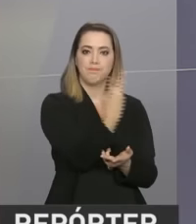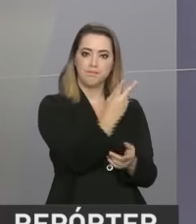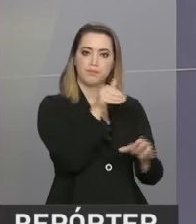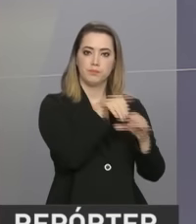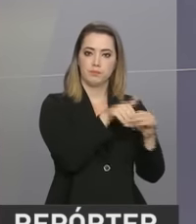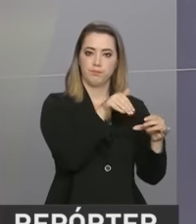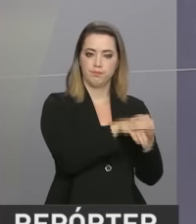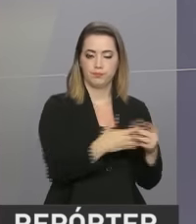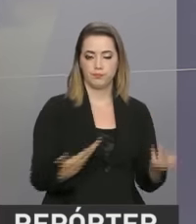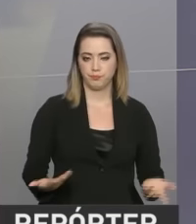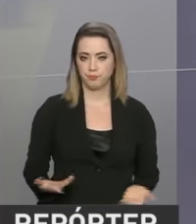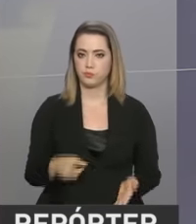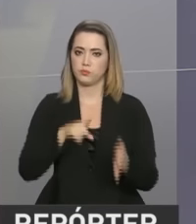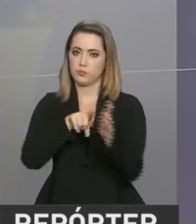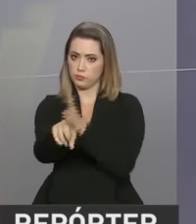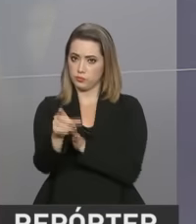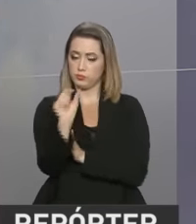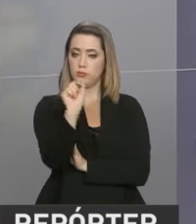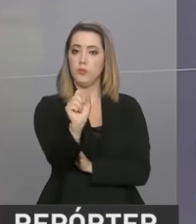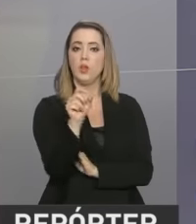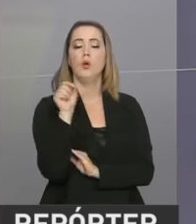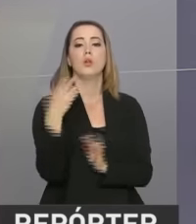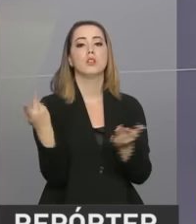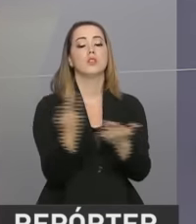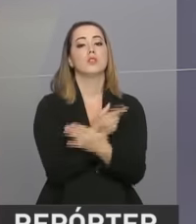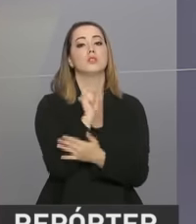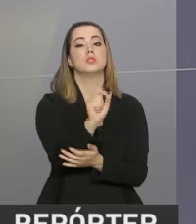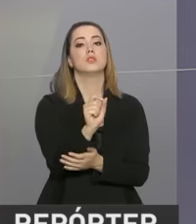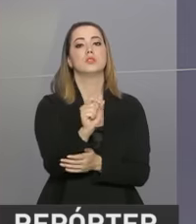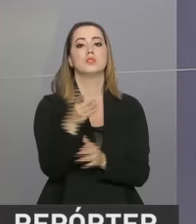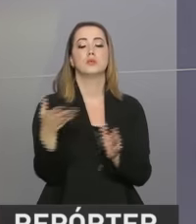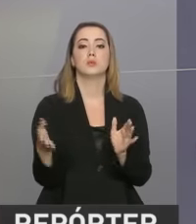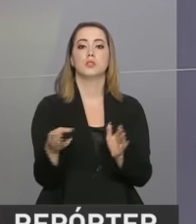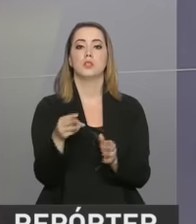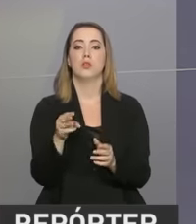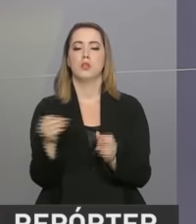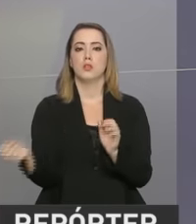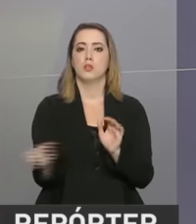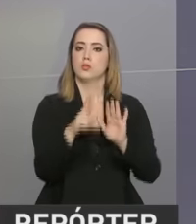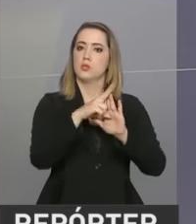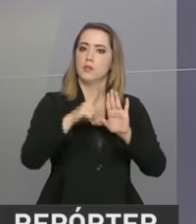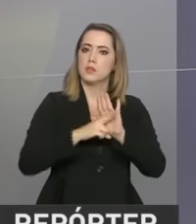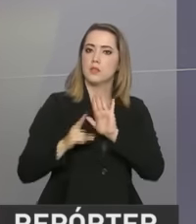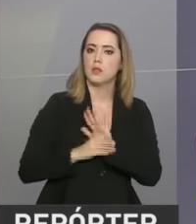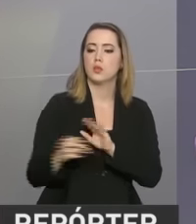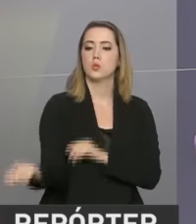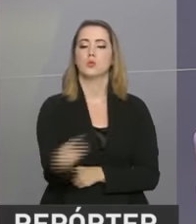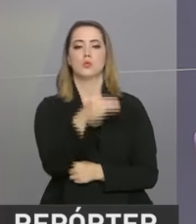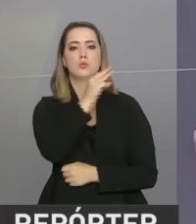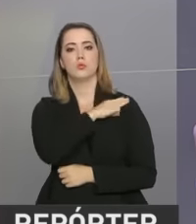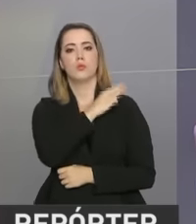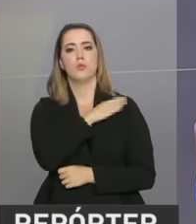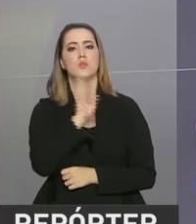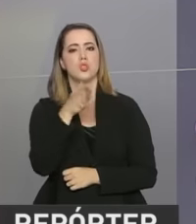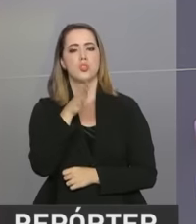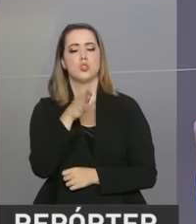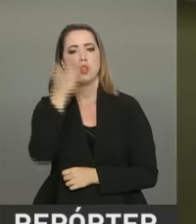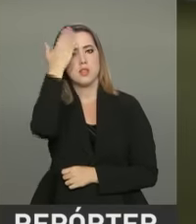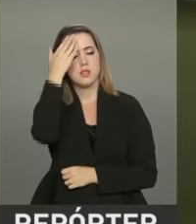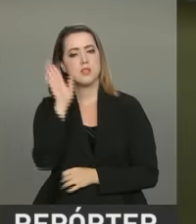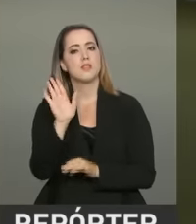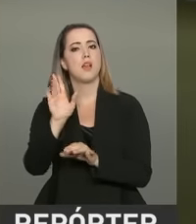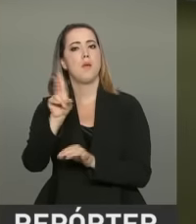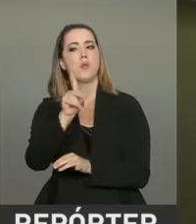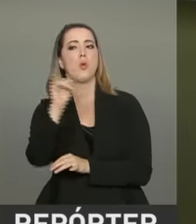que está tramitando aí no Congresso também é a medida provisória do novo ensino médio, né? Já tem uma previsão para votação? Olha, Zé Luiz, essa é uma